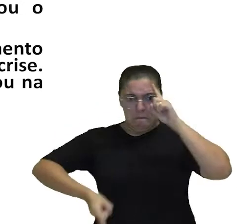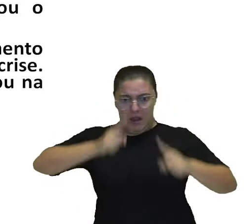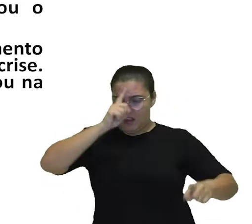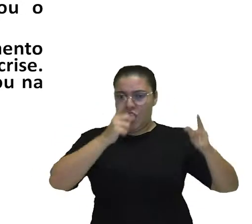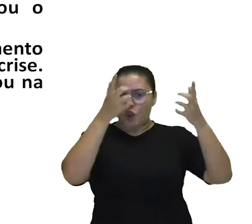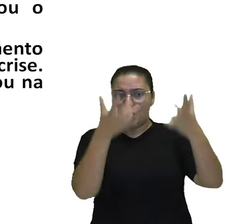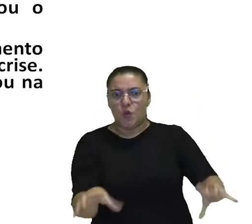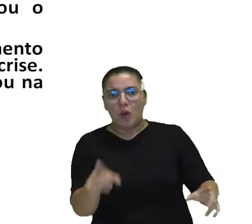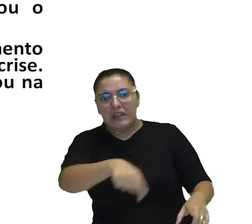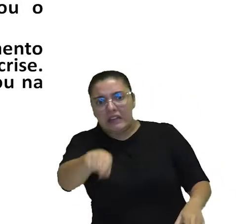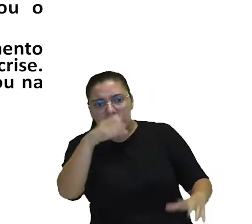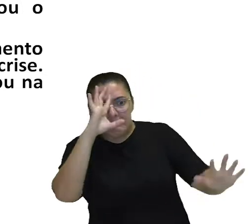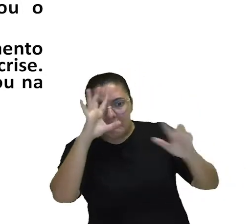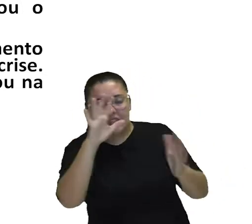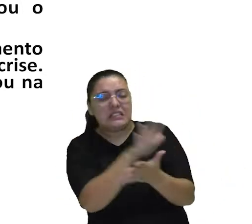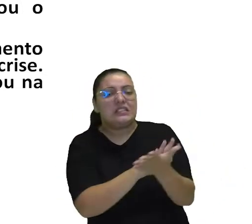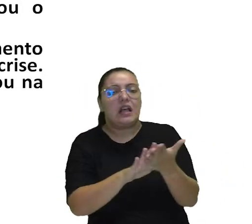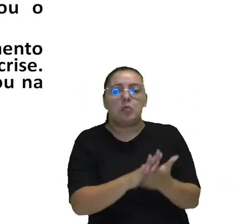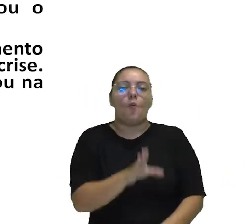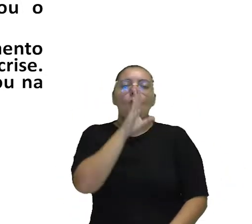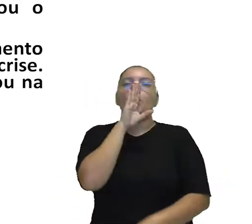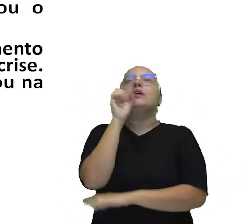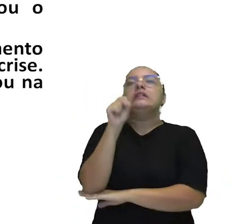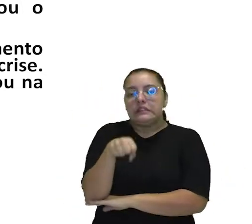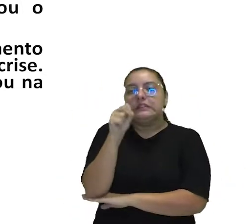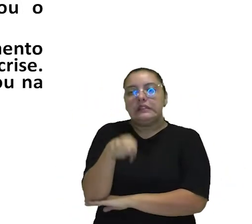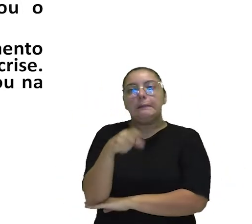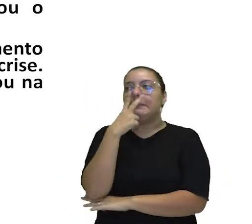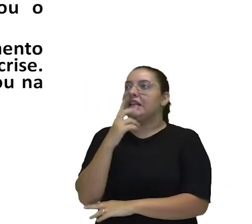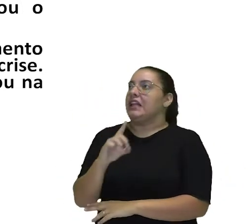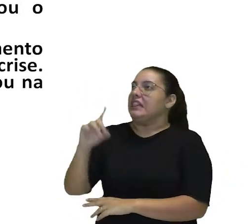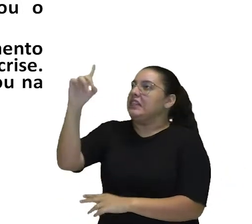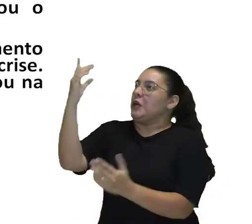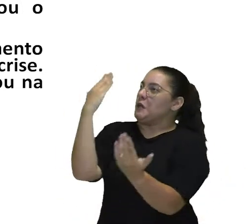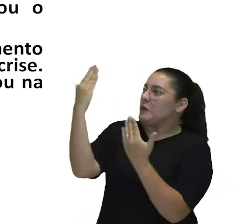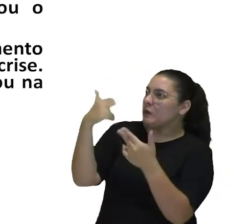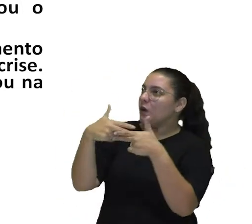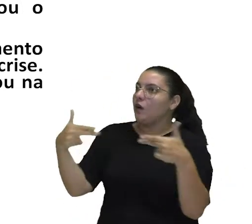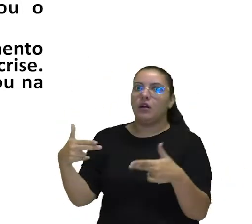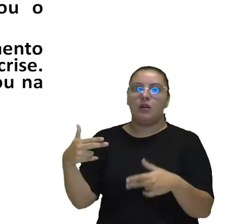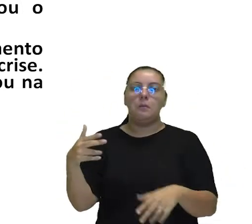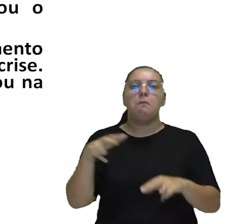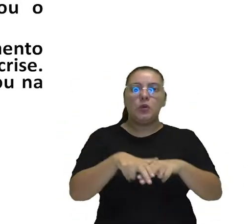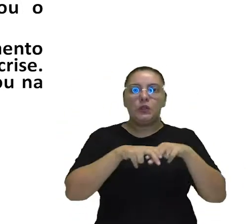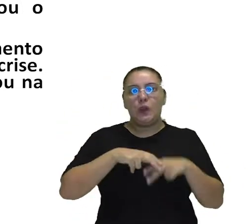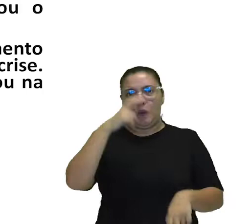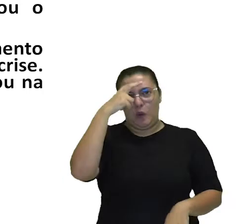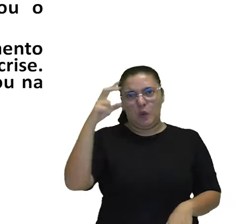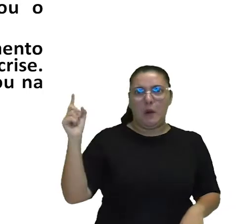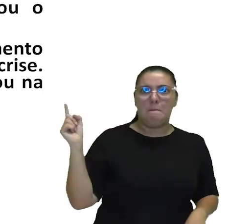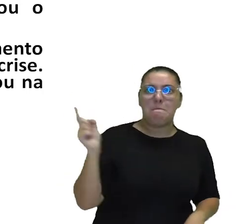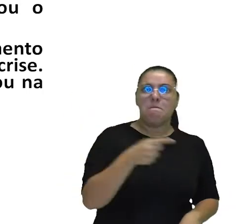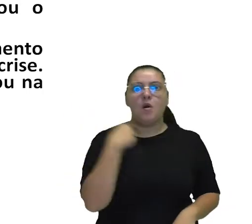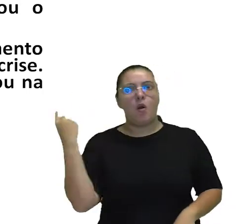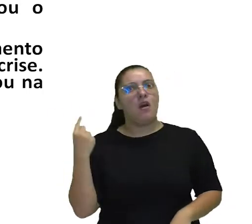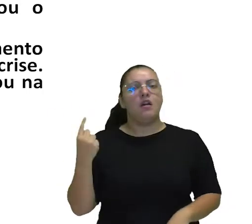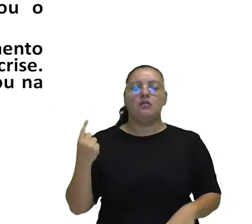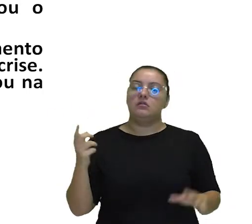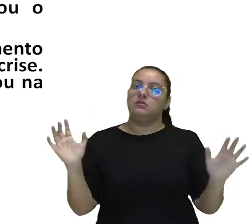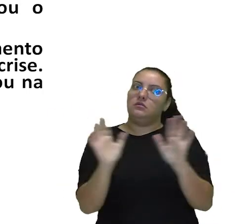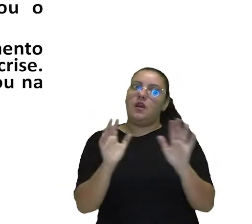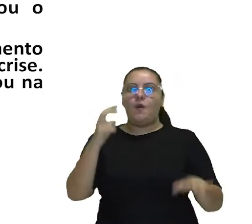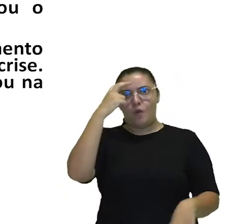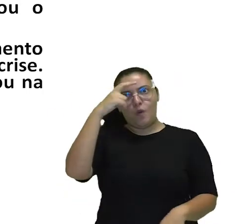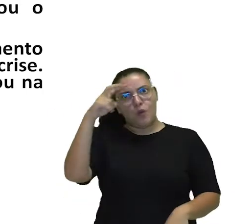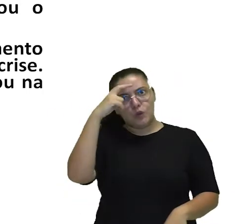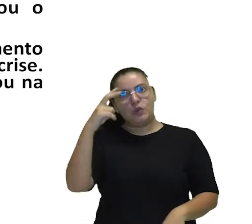que as pessoas pensassem, para não duvidar de Deus, dizia-se isso, que a cultura morreu. Mas a cultura existia. A